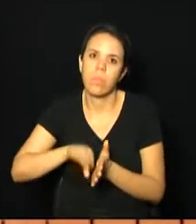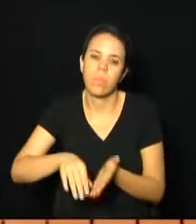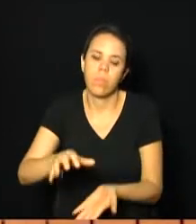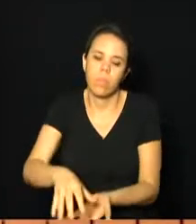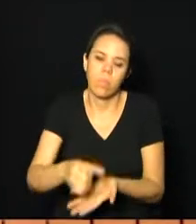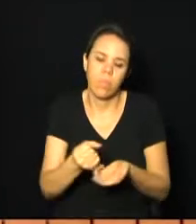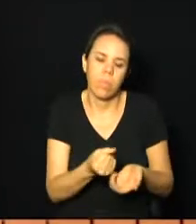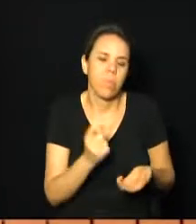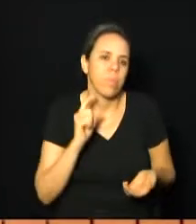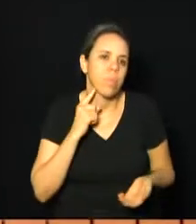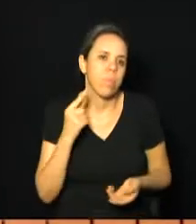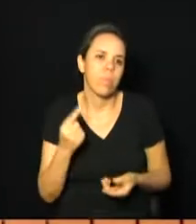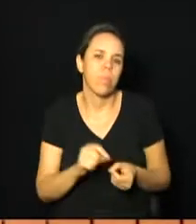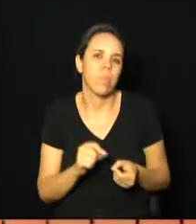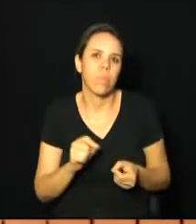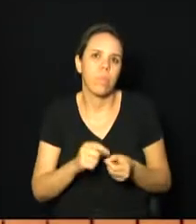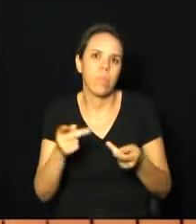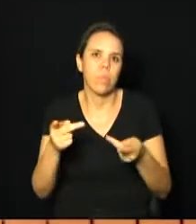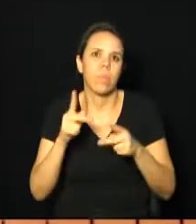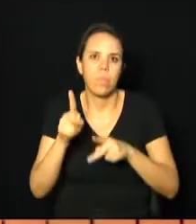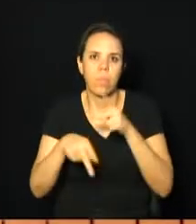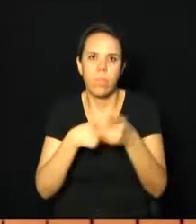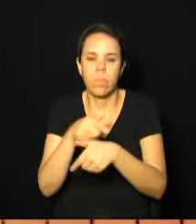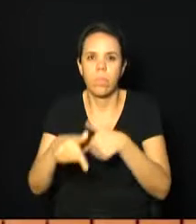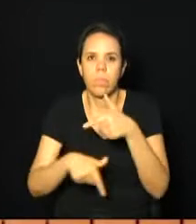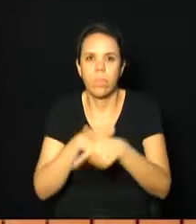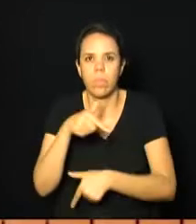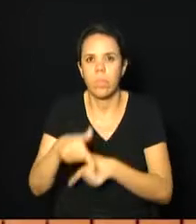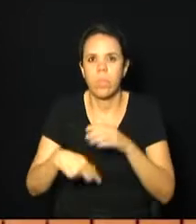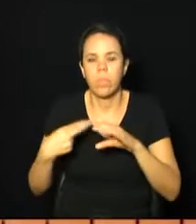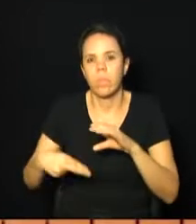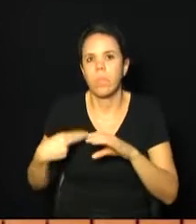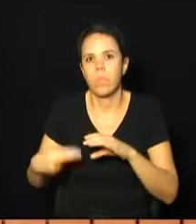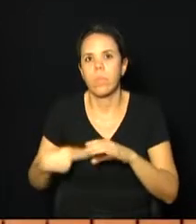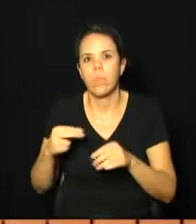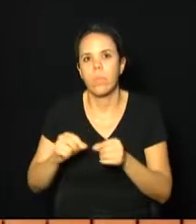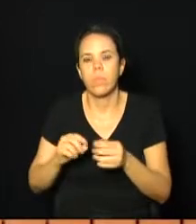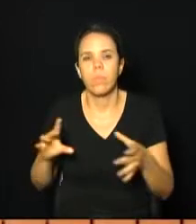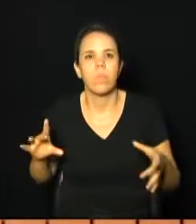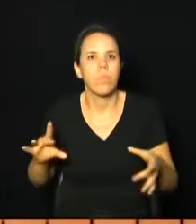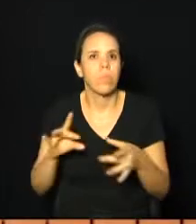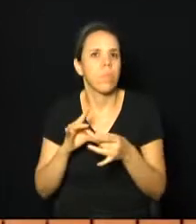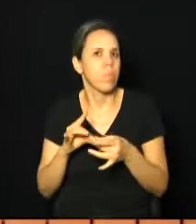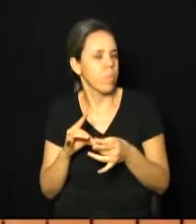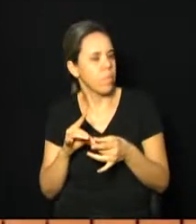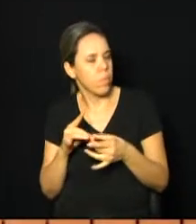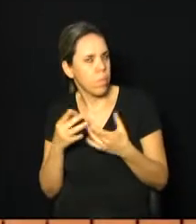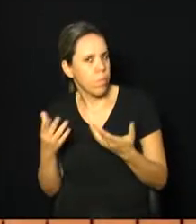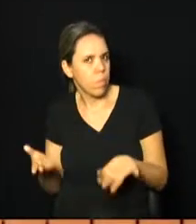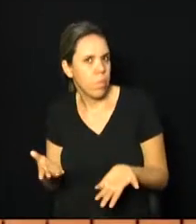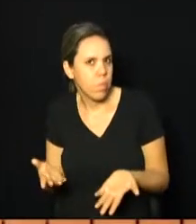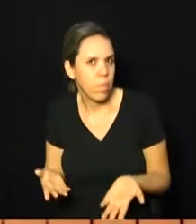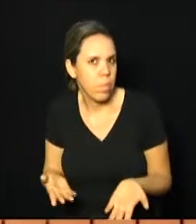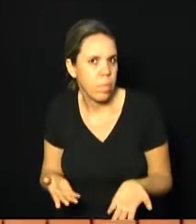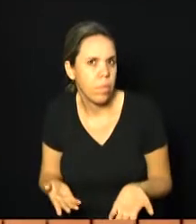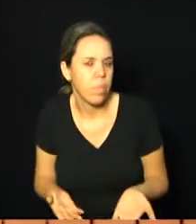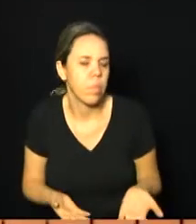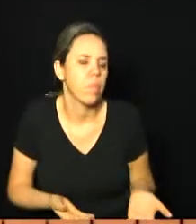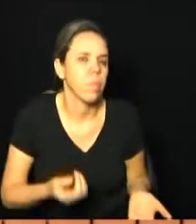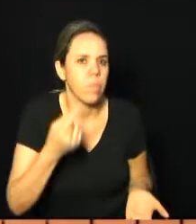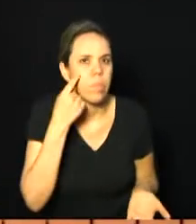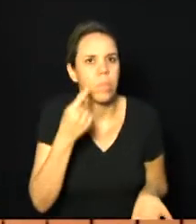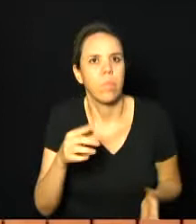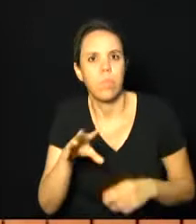está fazendo? A gente está chamando todo esse pessoal que trabalha com reciclado e fazendo uma parceria, né? Olha, a